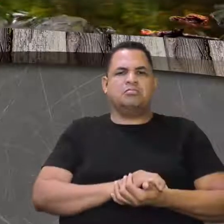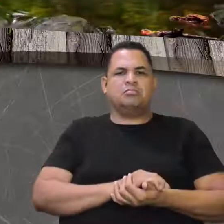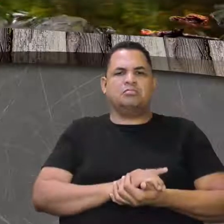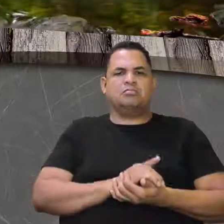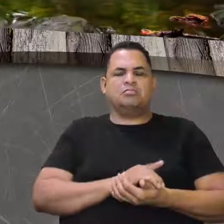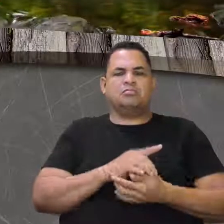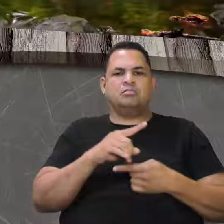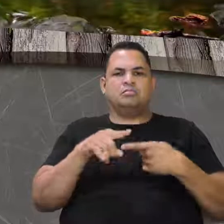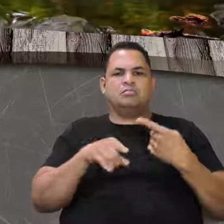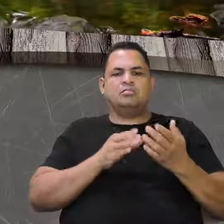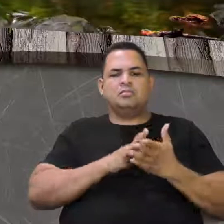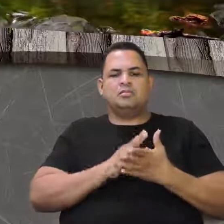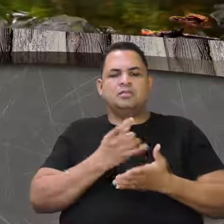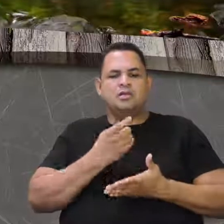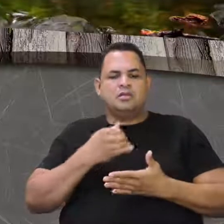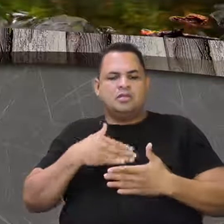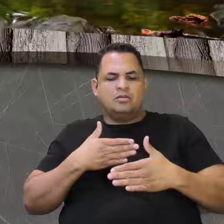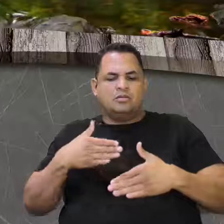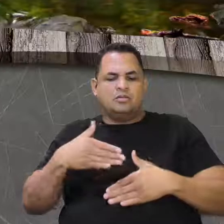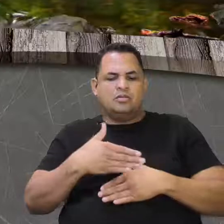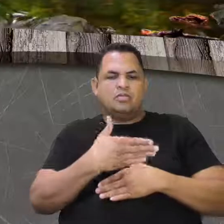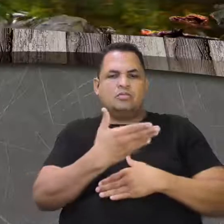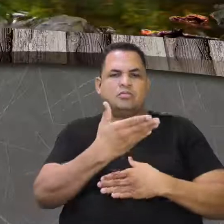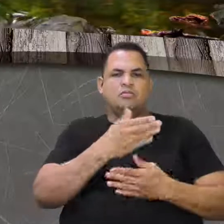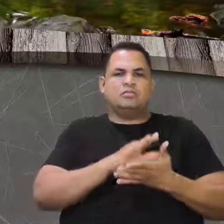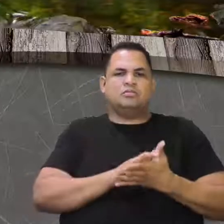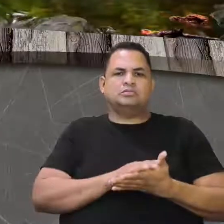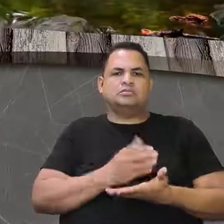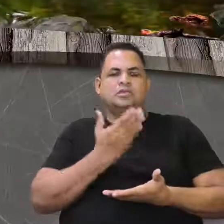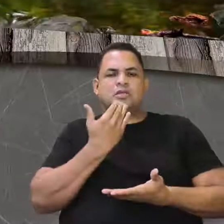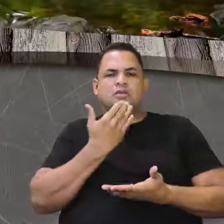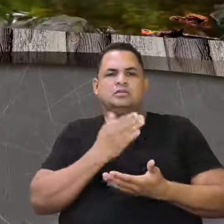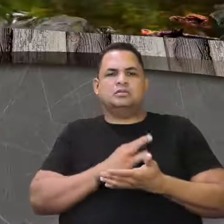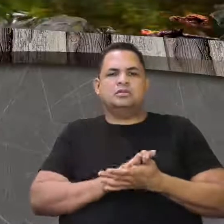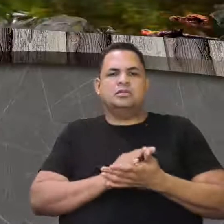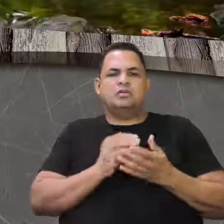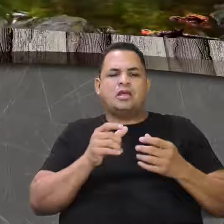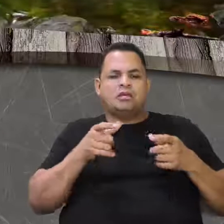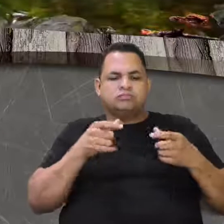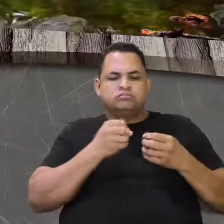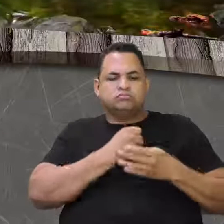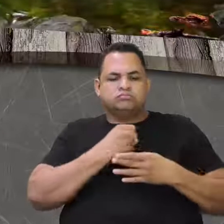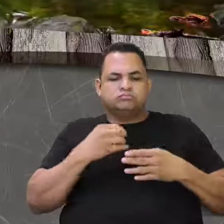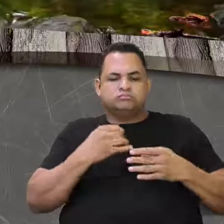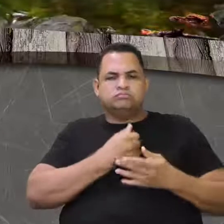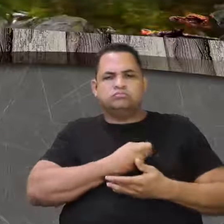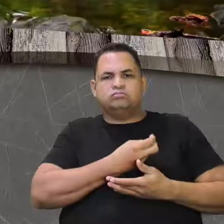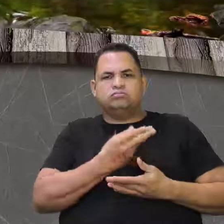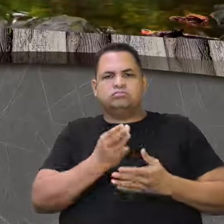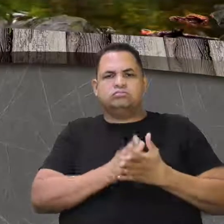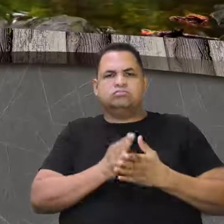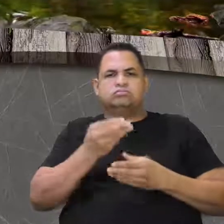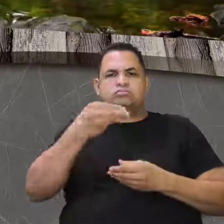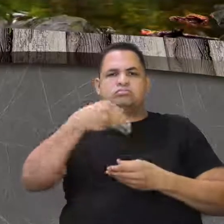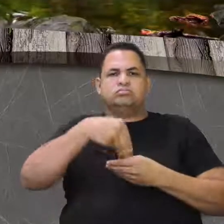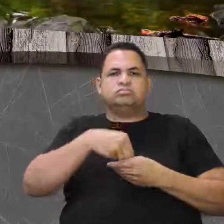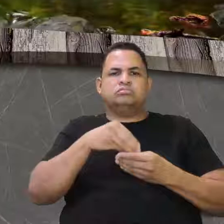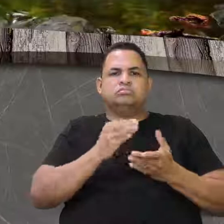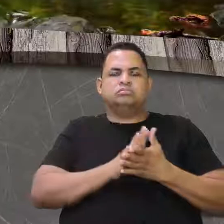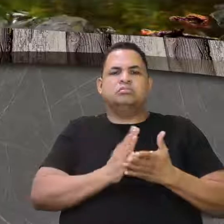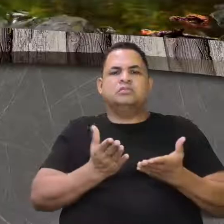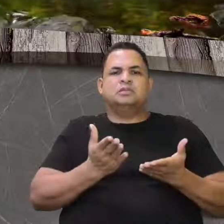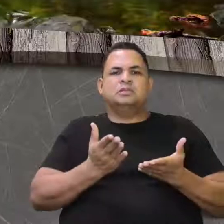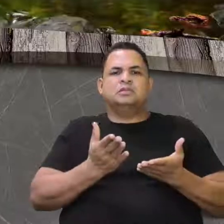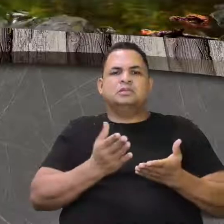Lá na frente, o peixinho que se alimentou, veio aquele acúmulo, né, dentro dos corpos desses